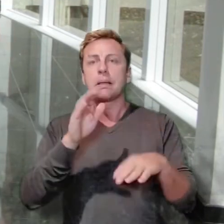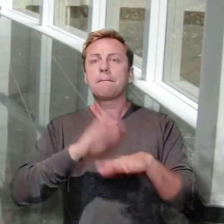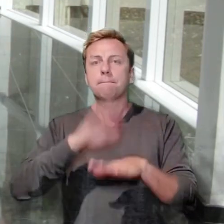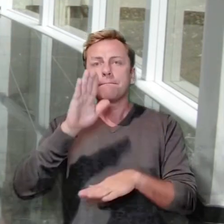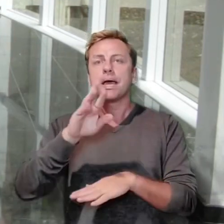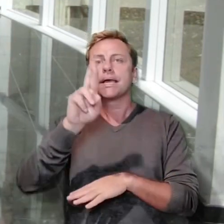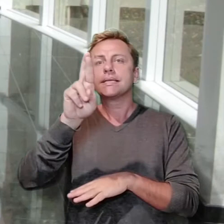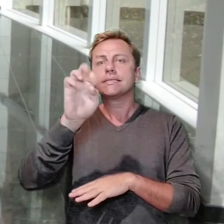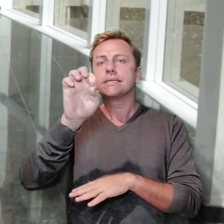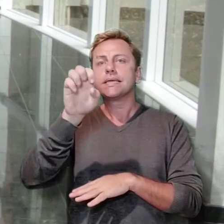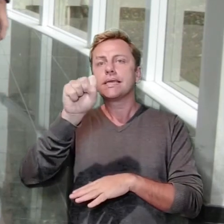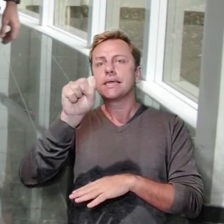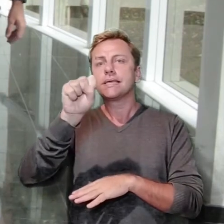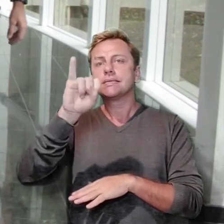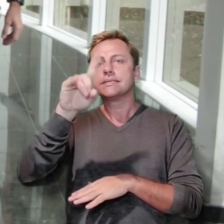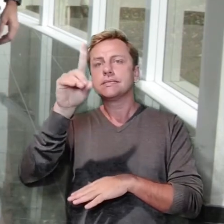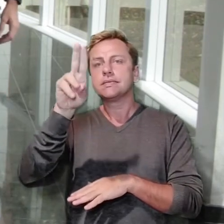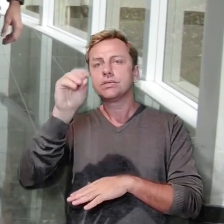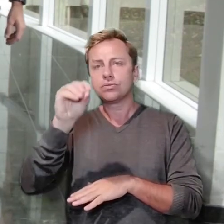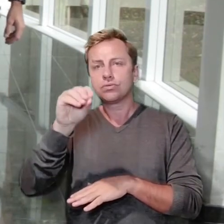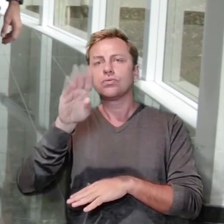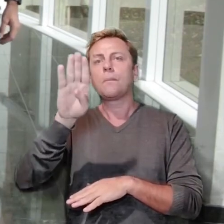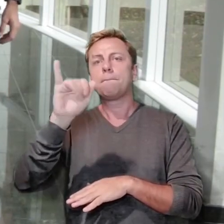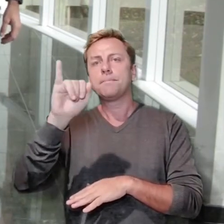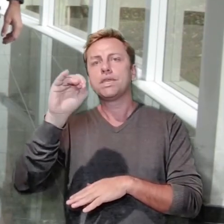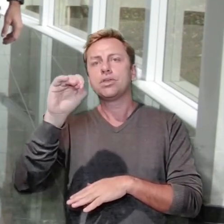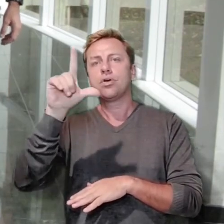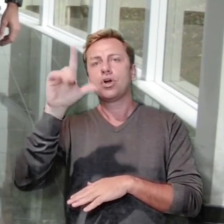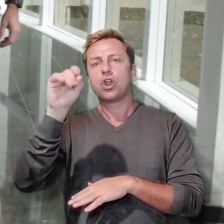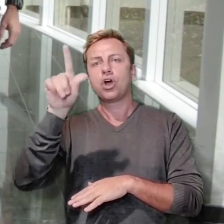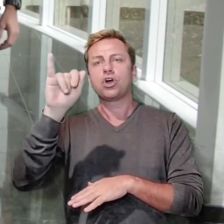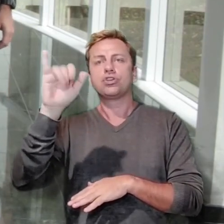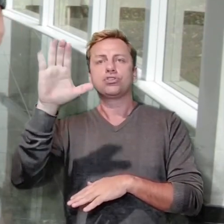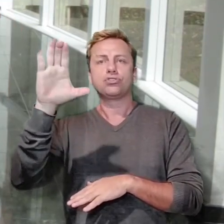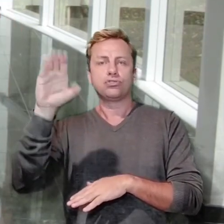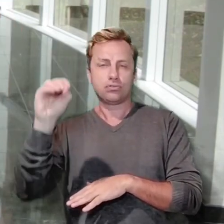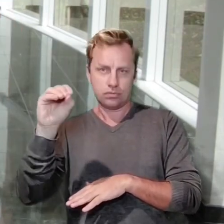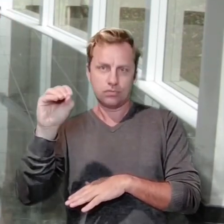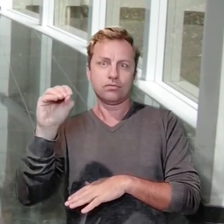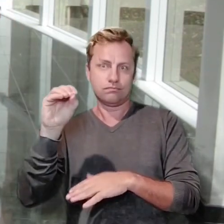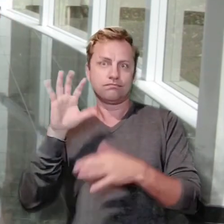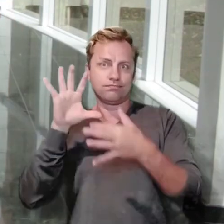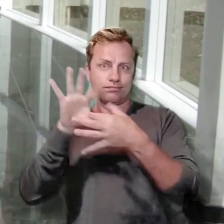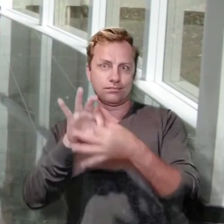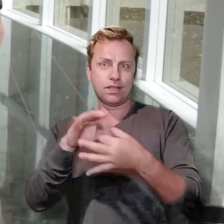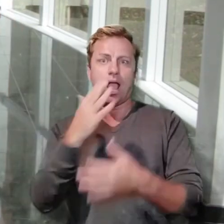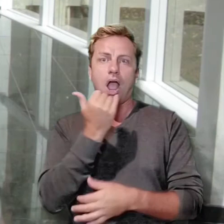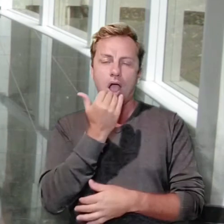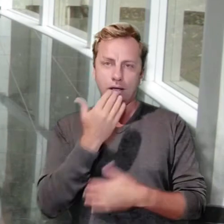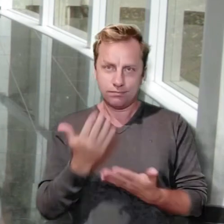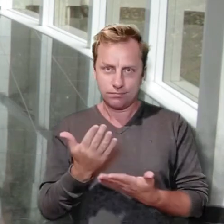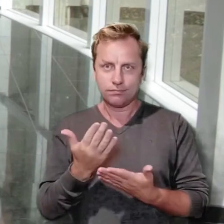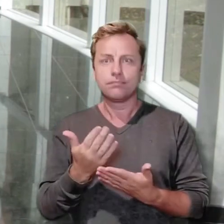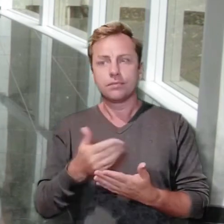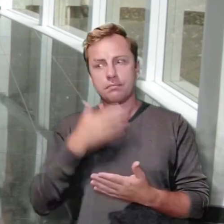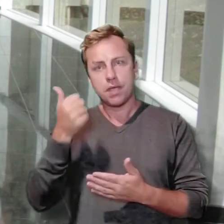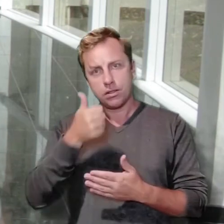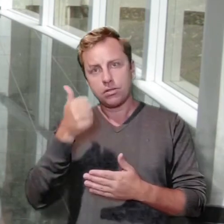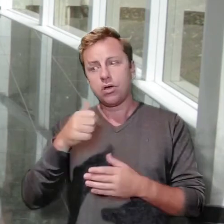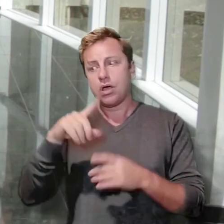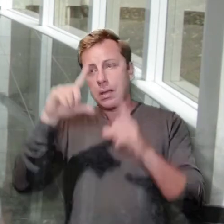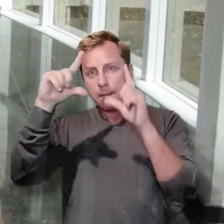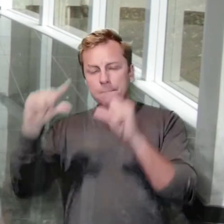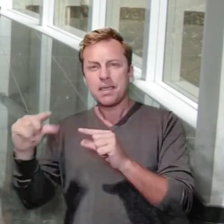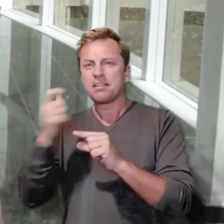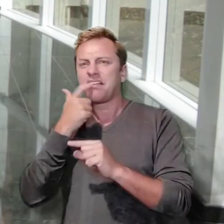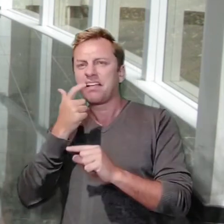resíduos biológicos relacionados ao alimento. Quanto menos plástico você joga fora relacionado ao